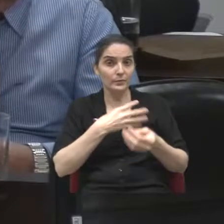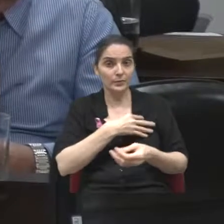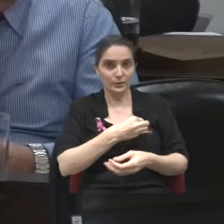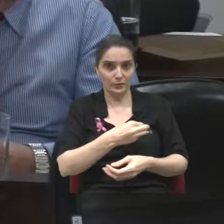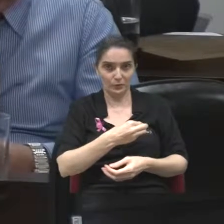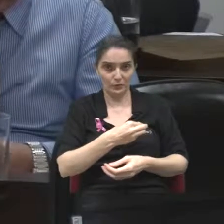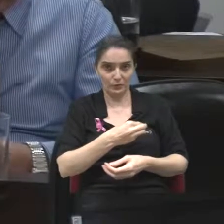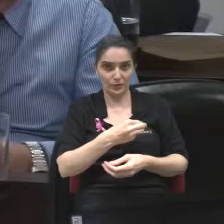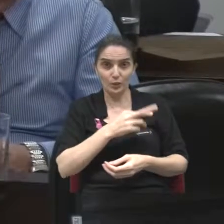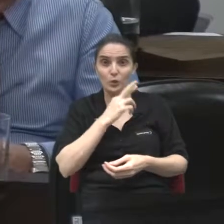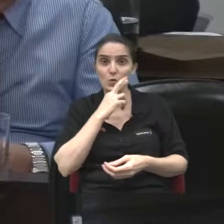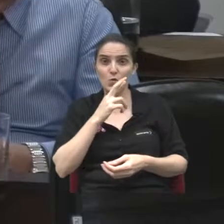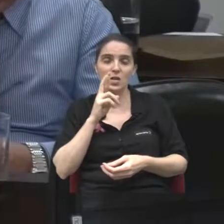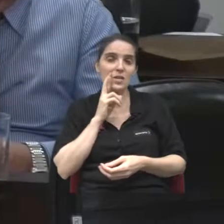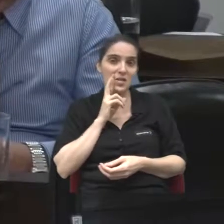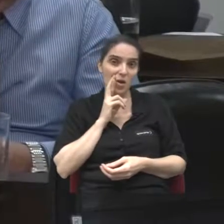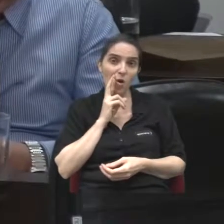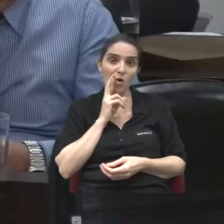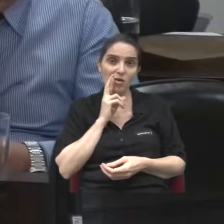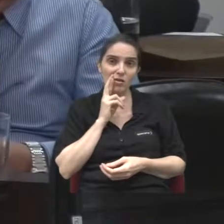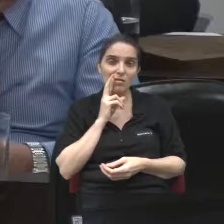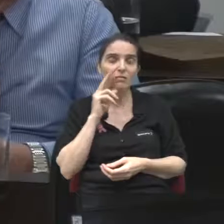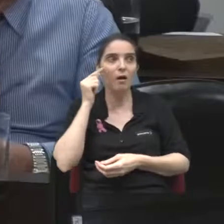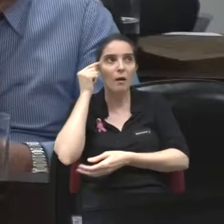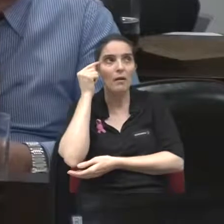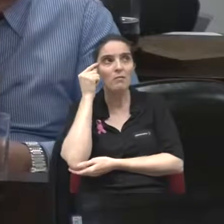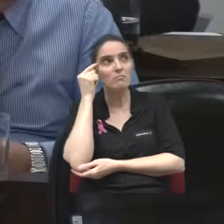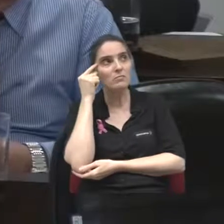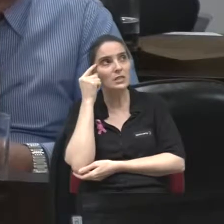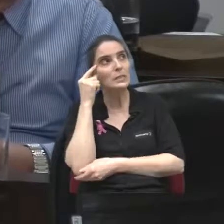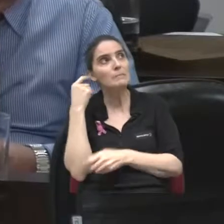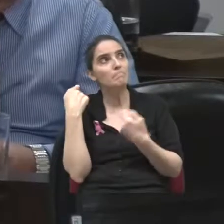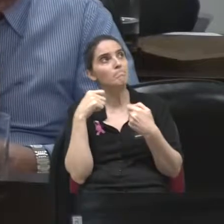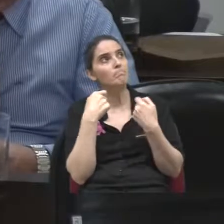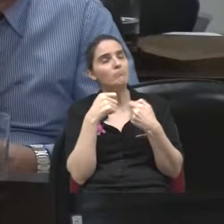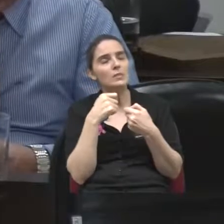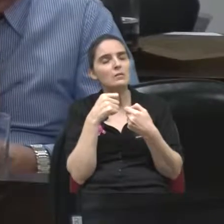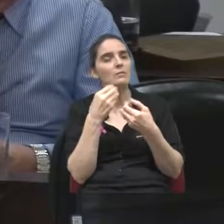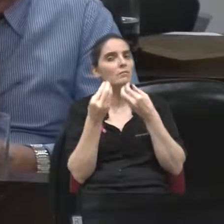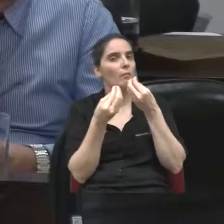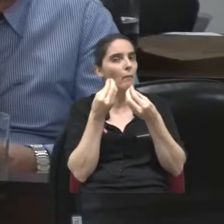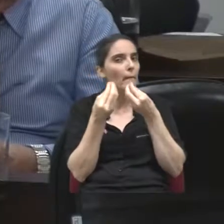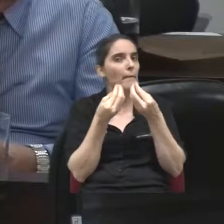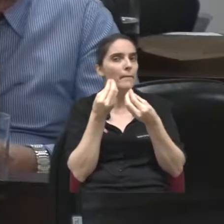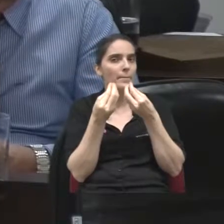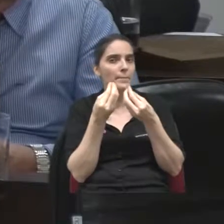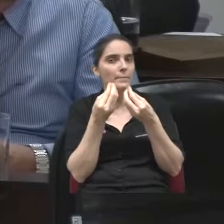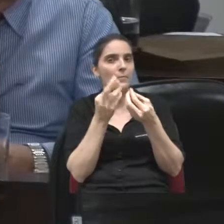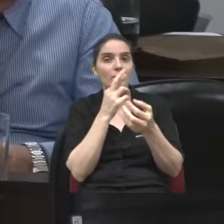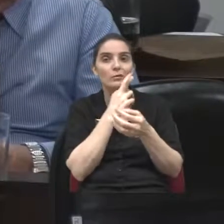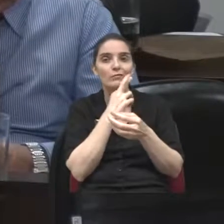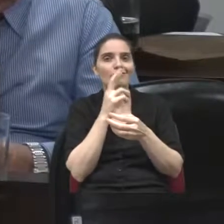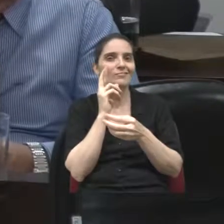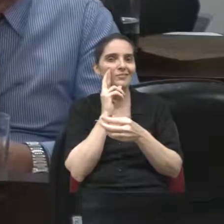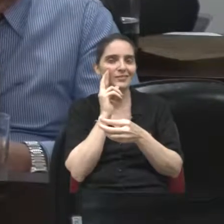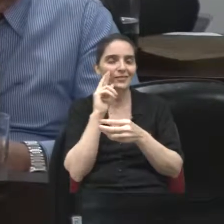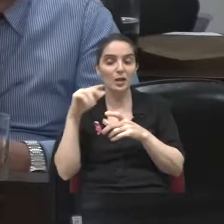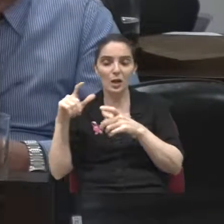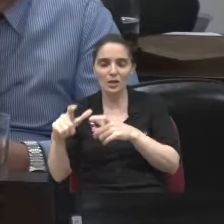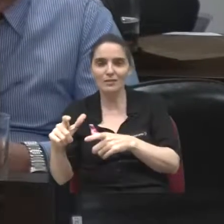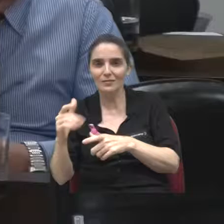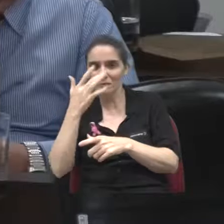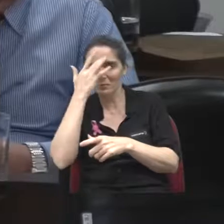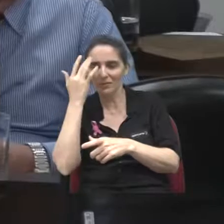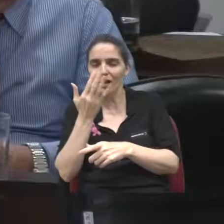no restaurante, eu já estava pensando, eu preciso fazer alguma coisa para os restaurantes, onde as pessoas se alimentam e